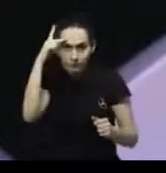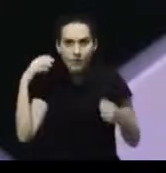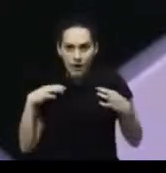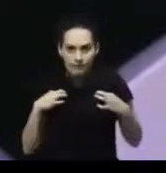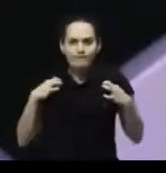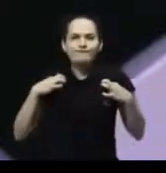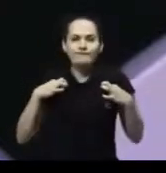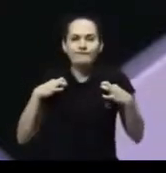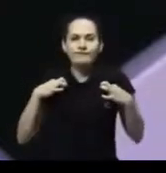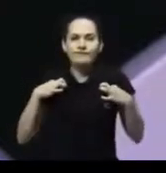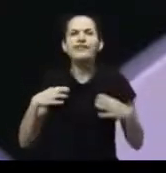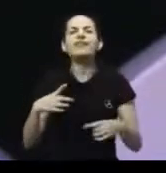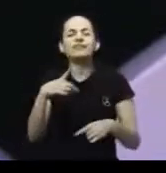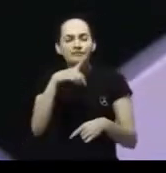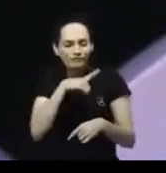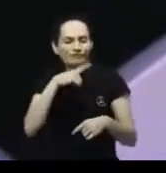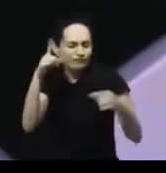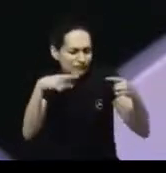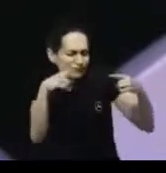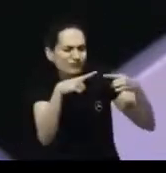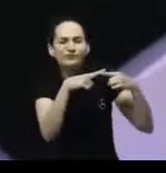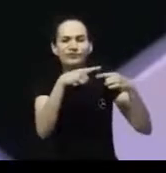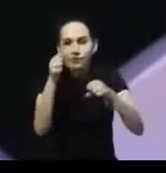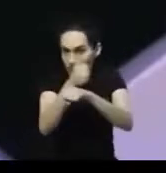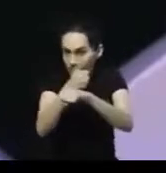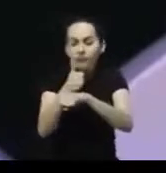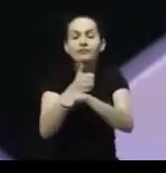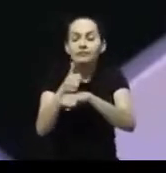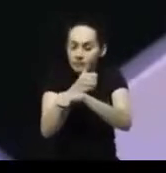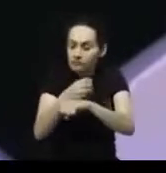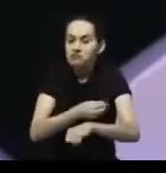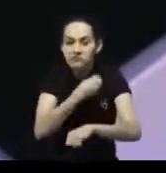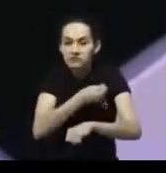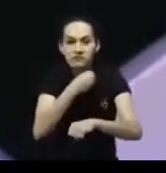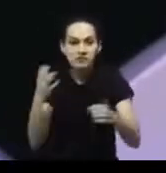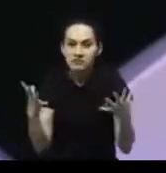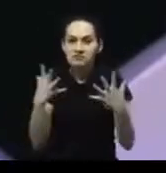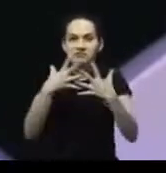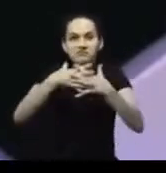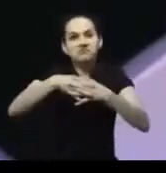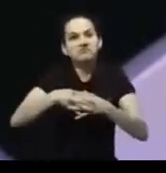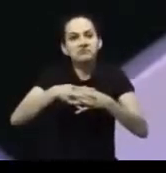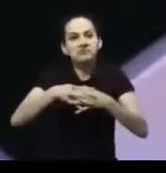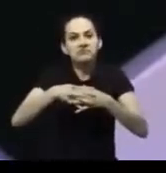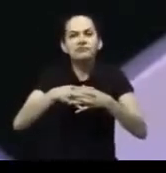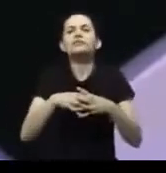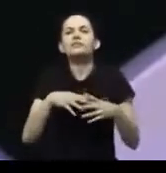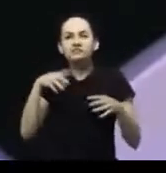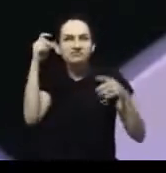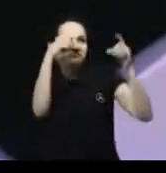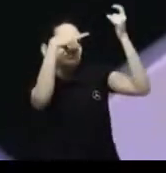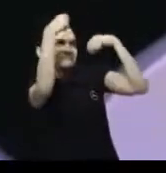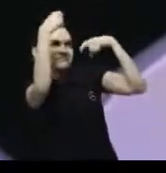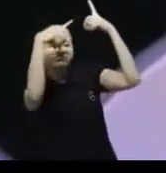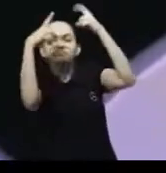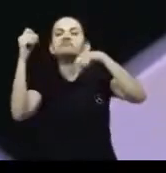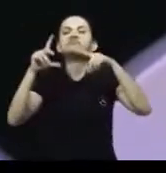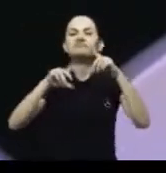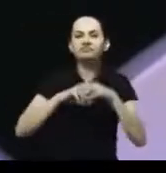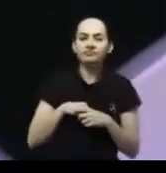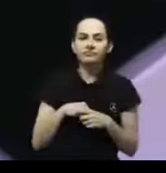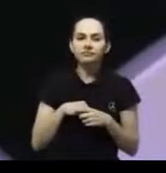tem suas expectativas de vida e objetivos profissionais interligados em uma grande rede de brilhante